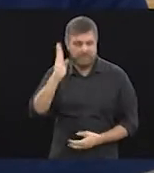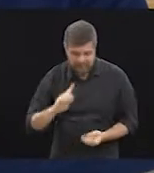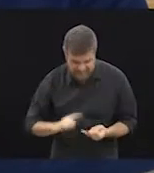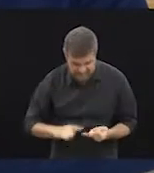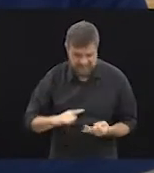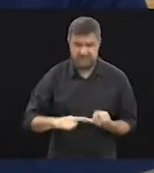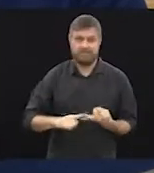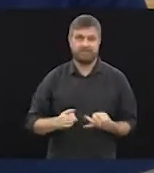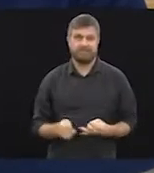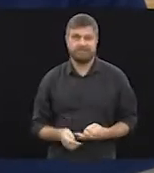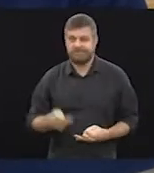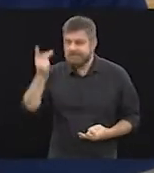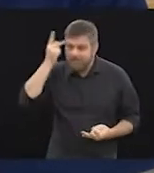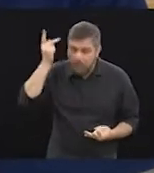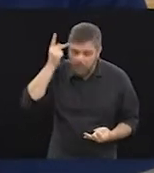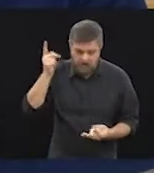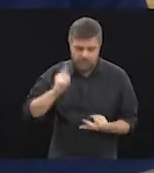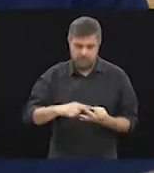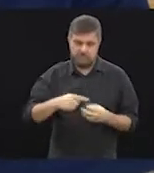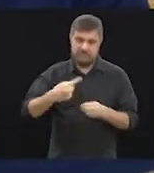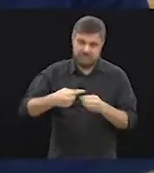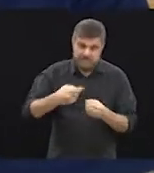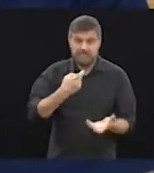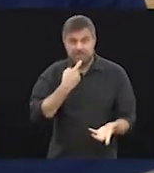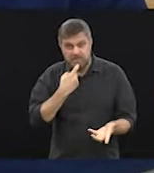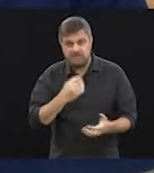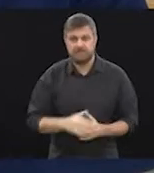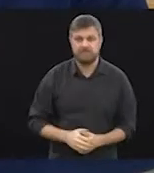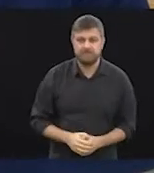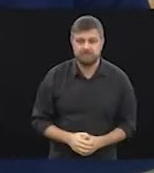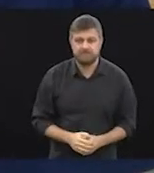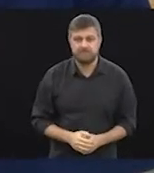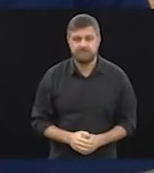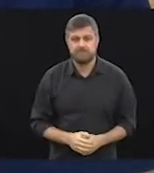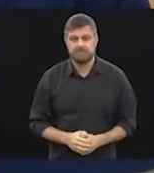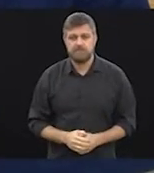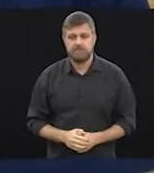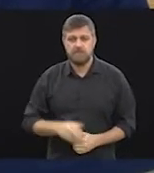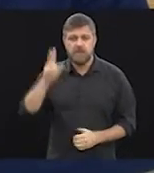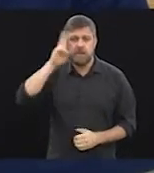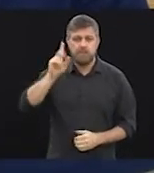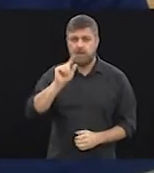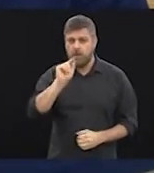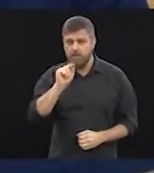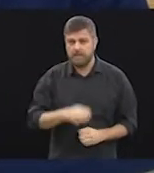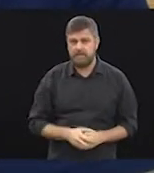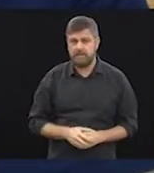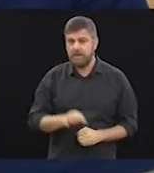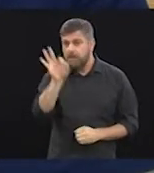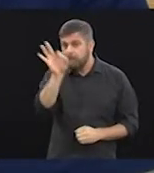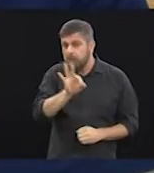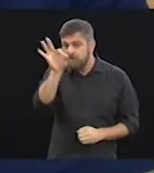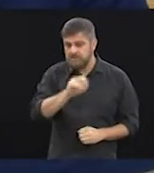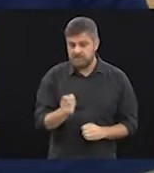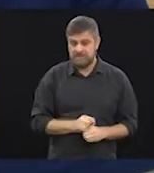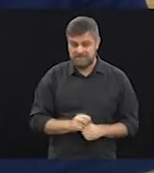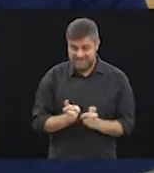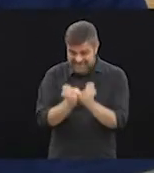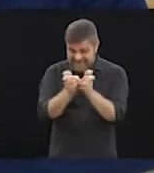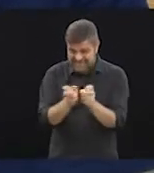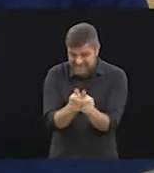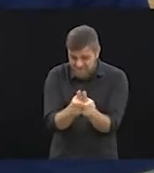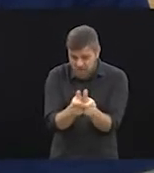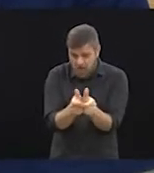Brasil e particularmente no estado de São Paulo e em Campinas, não é? Lembrar que a frequência de câncer no mundo vem